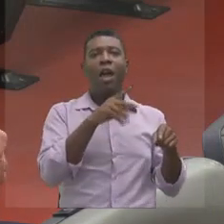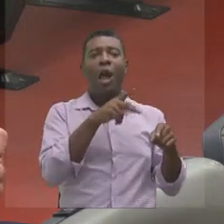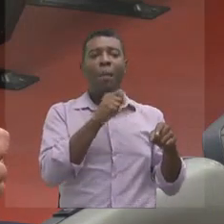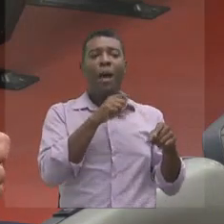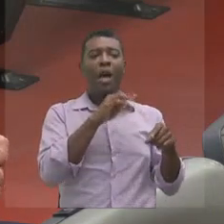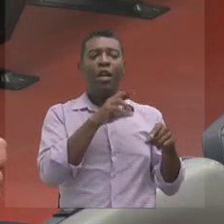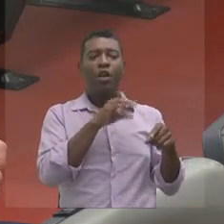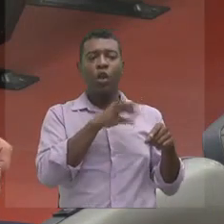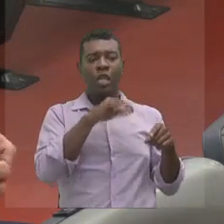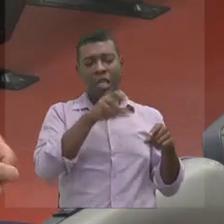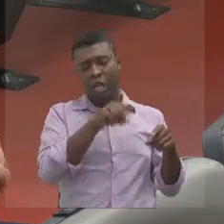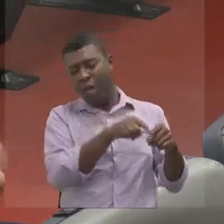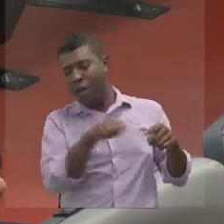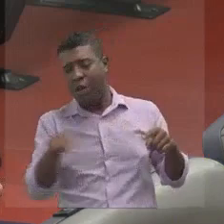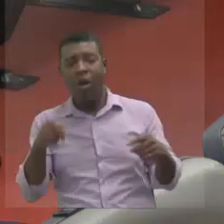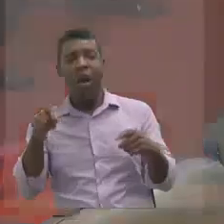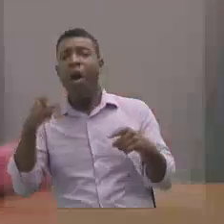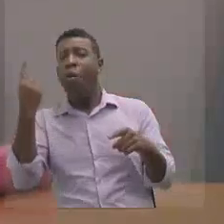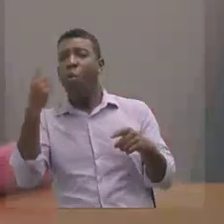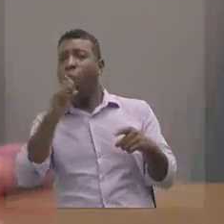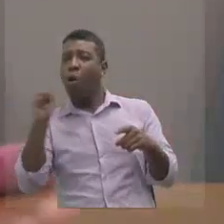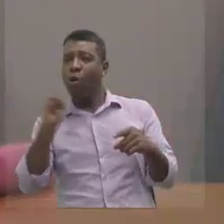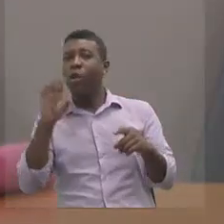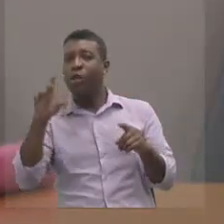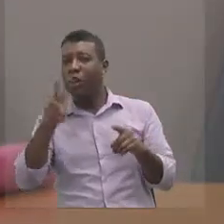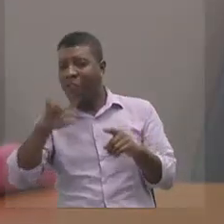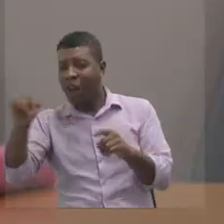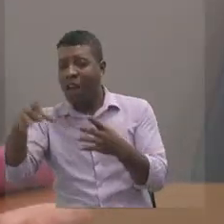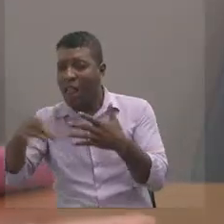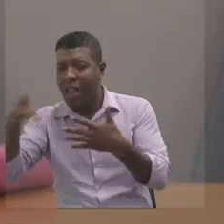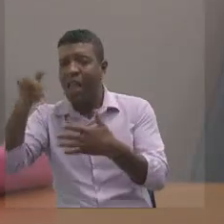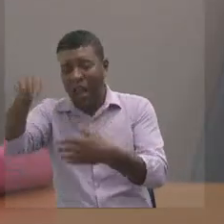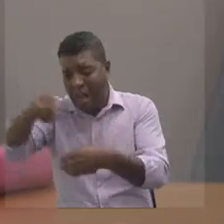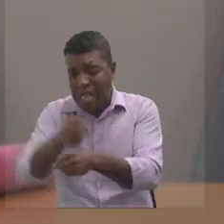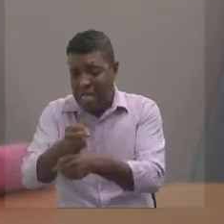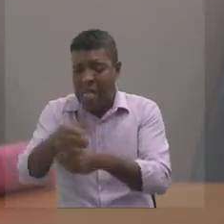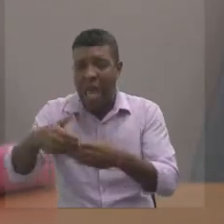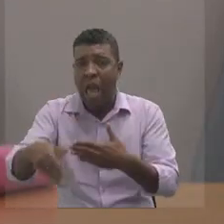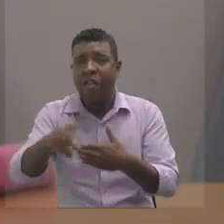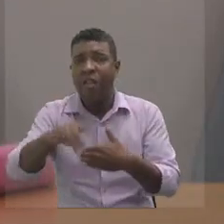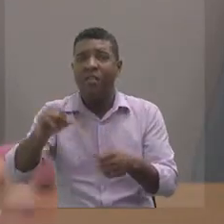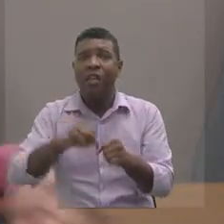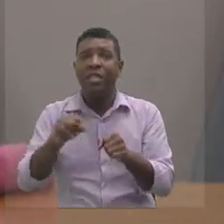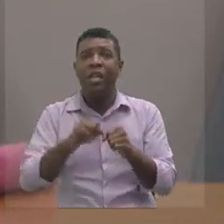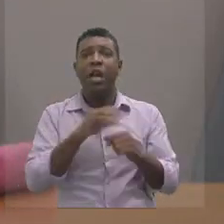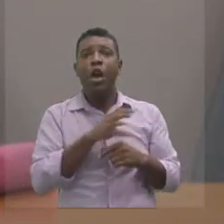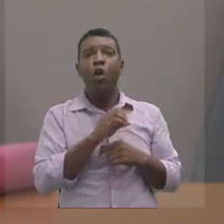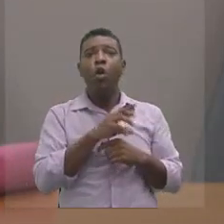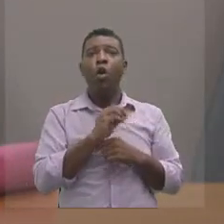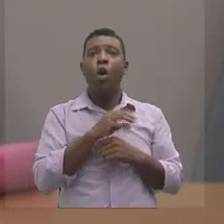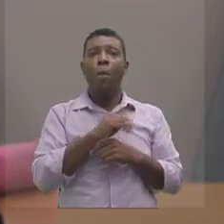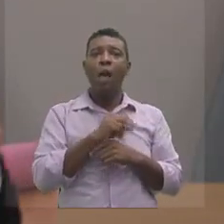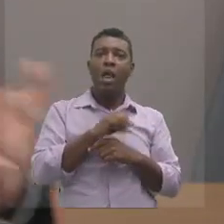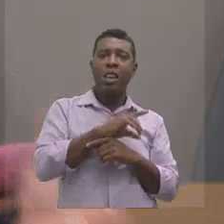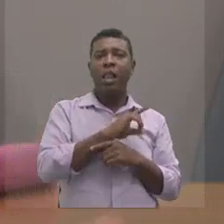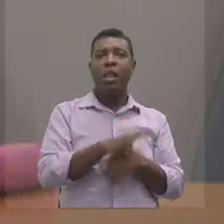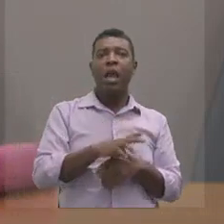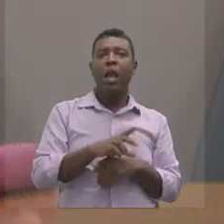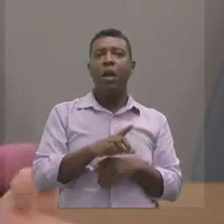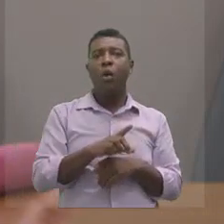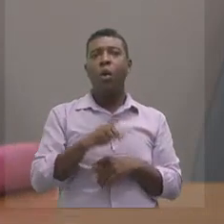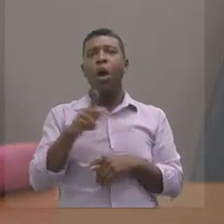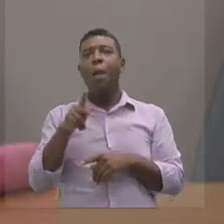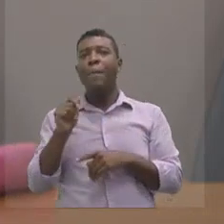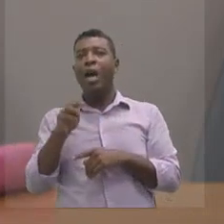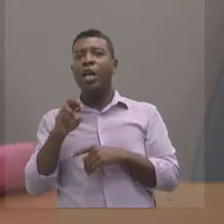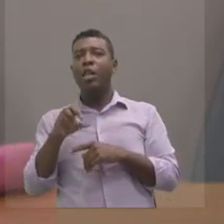há um 88 a gente mencionou a pouco então a previsão já de licitar ainda esse ano o trecho o Coromandel Patrocínio assim a gente segue avançando Né 365 tem